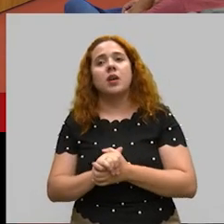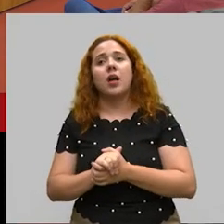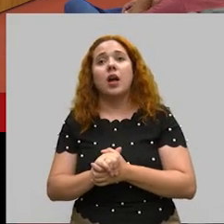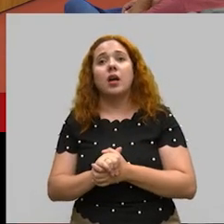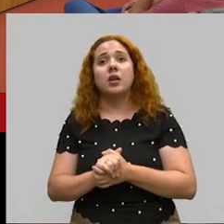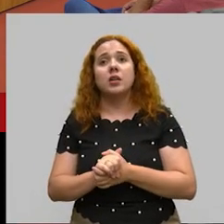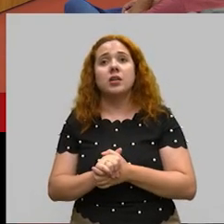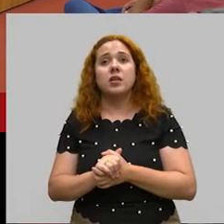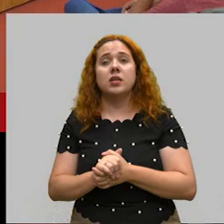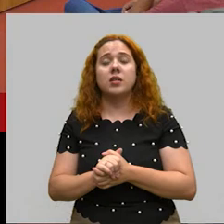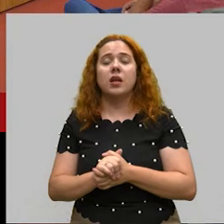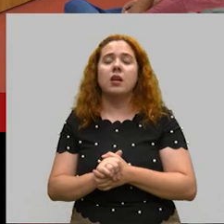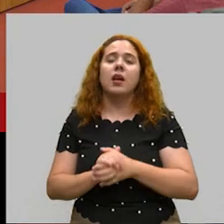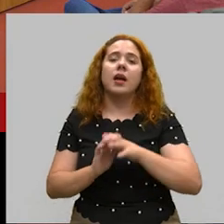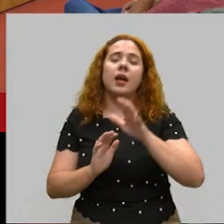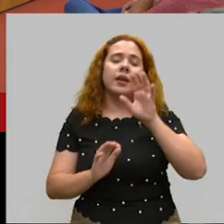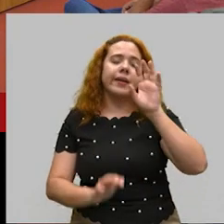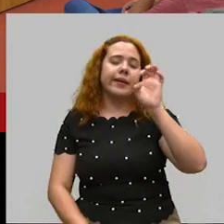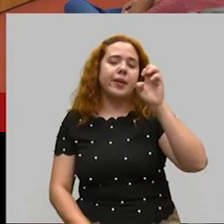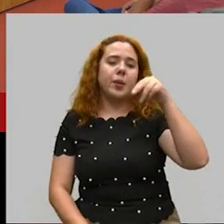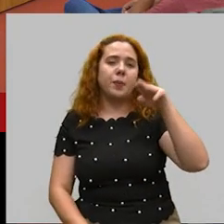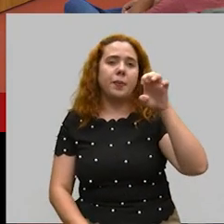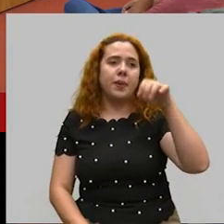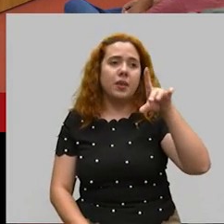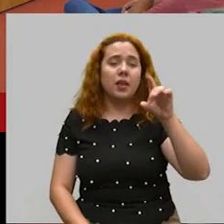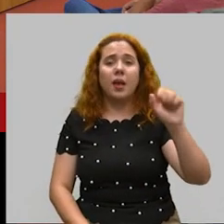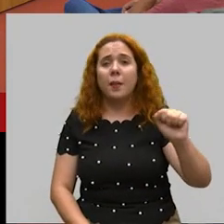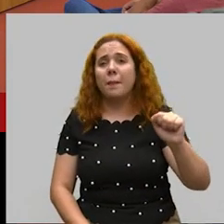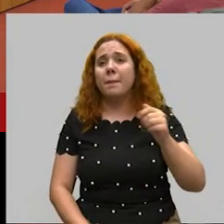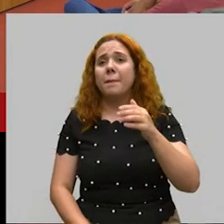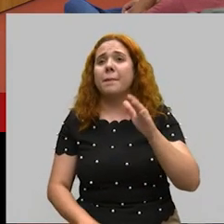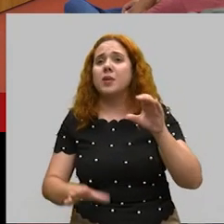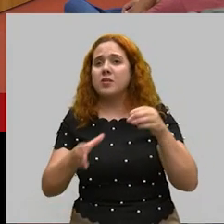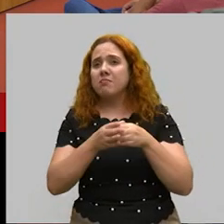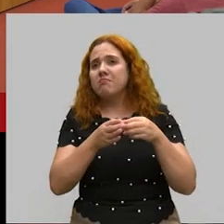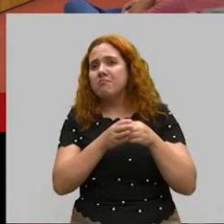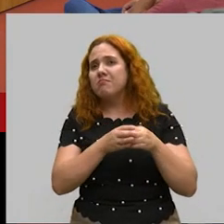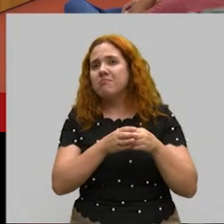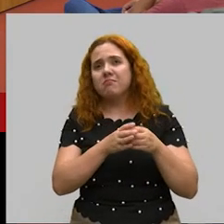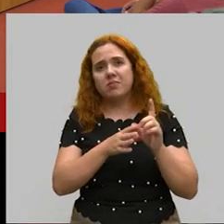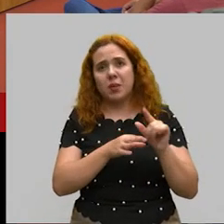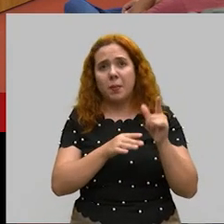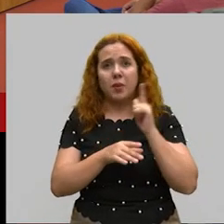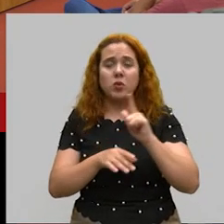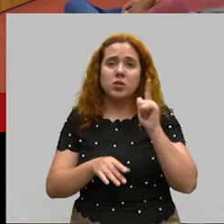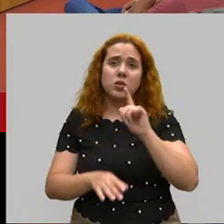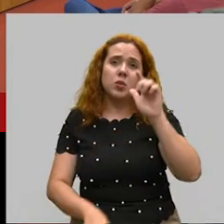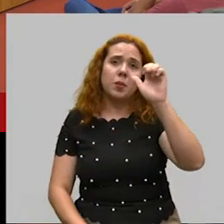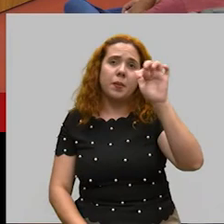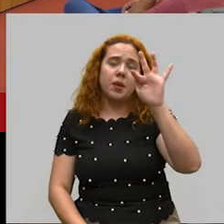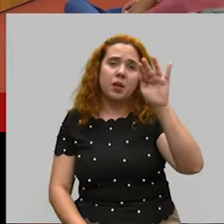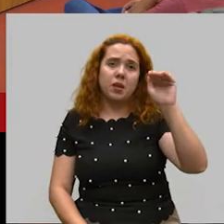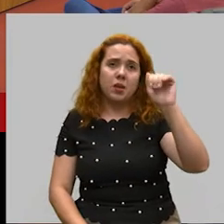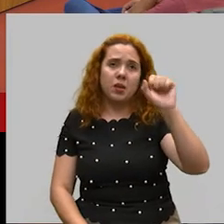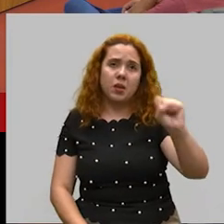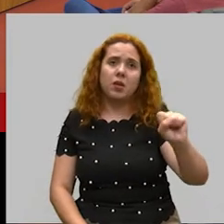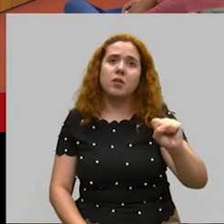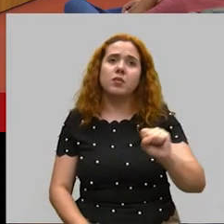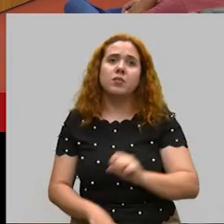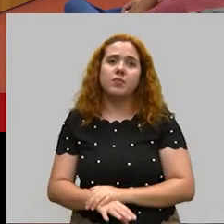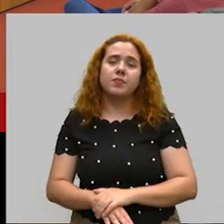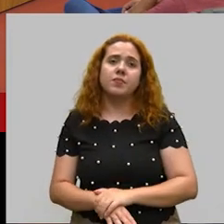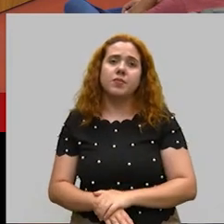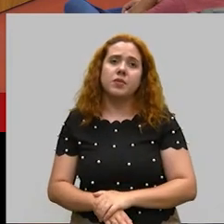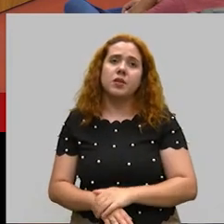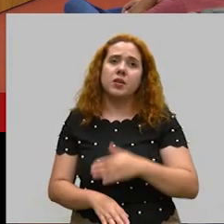as a emenda parlamentar e a gente faz a execução para as efas a emenda parlamentar para as efas a gente já tem acordado para